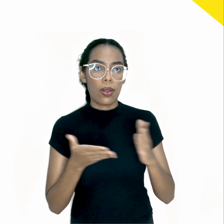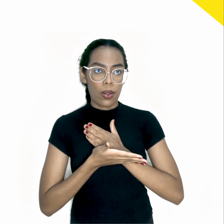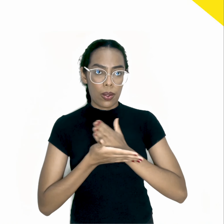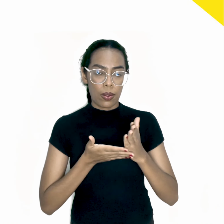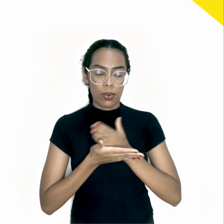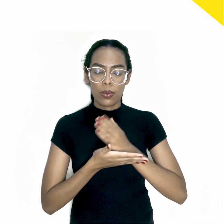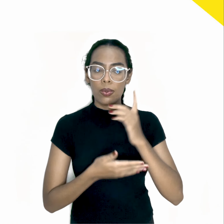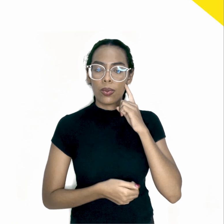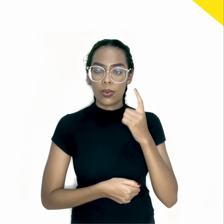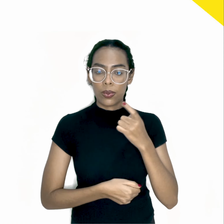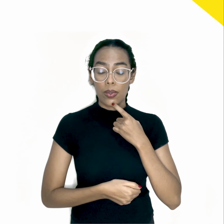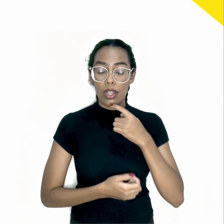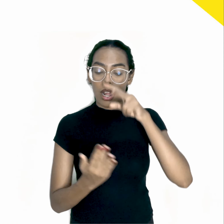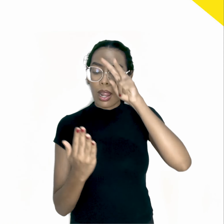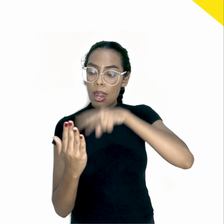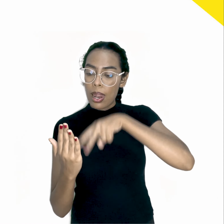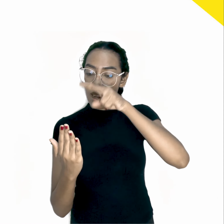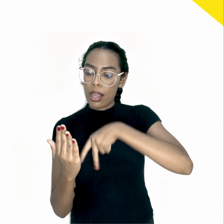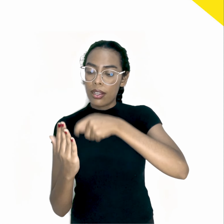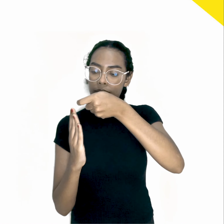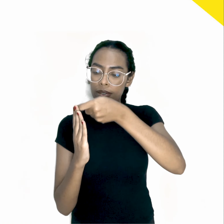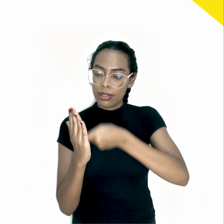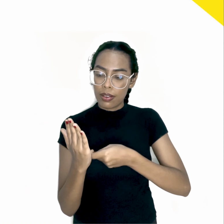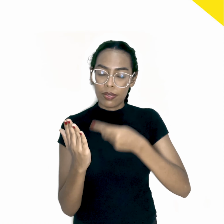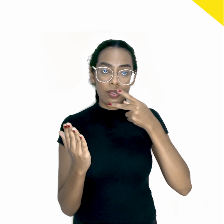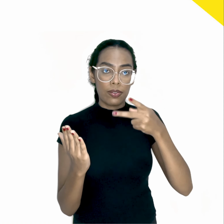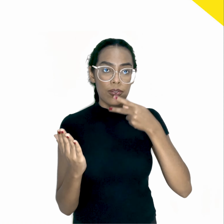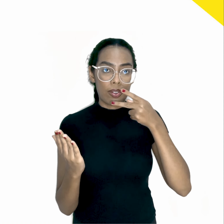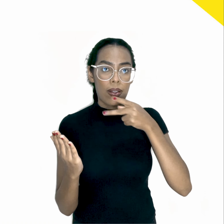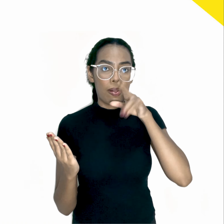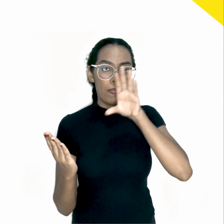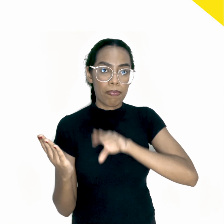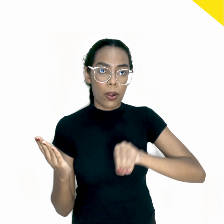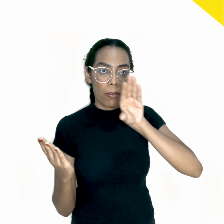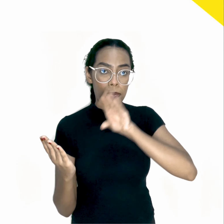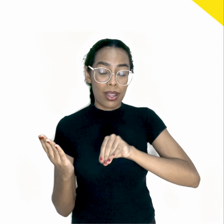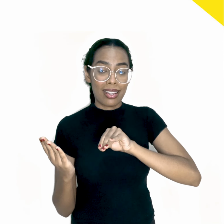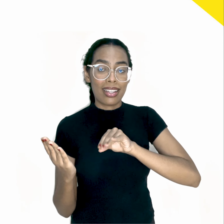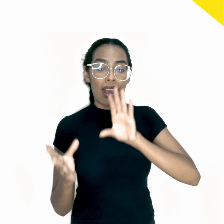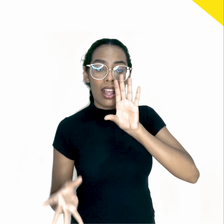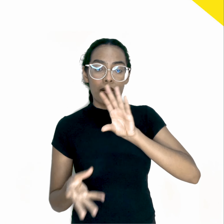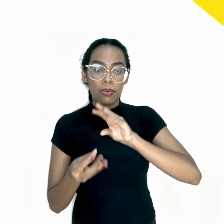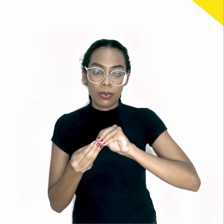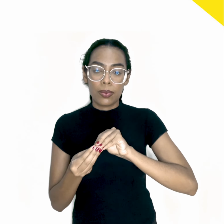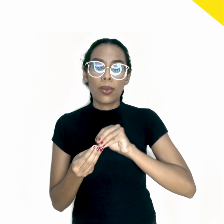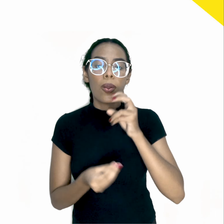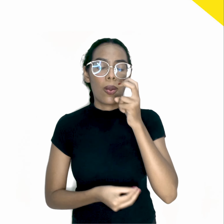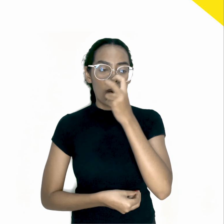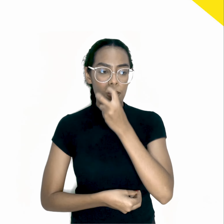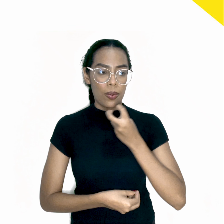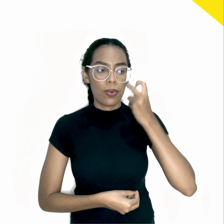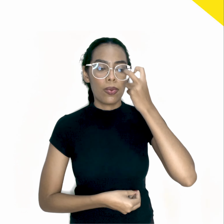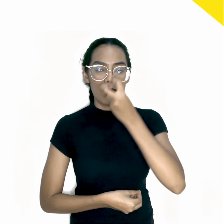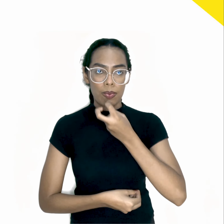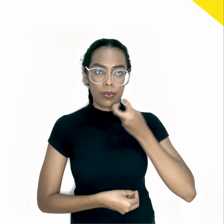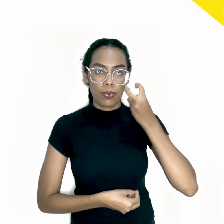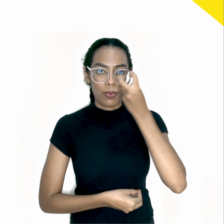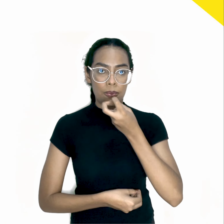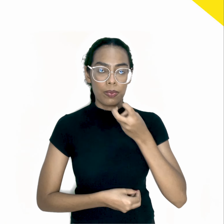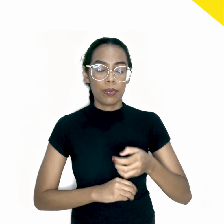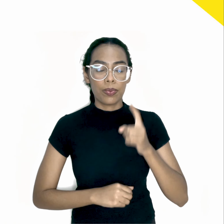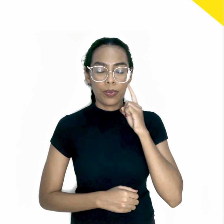Existem surdos que leem, escrevem e falam em português Esses são surdos oralizados, que também fazem